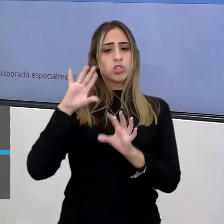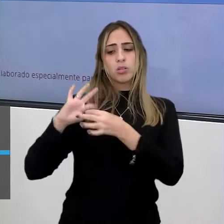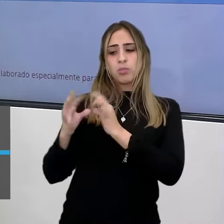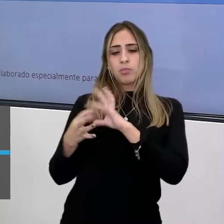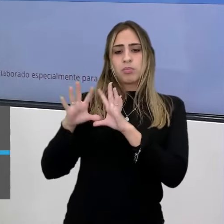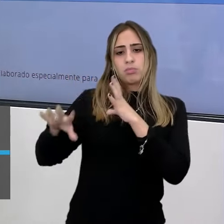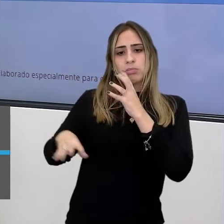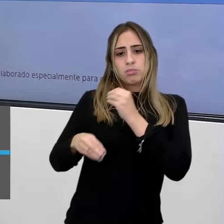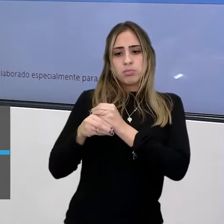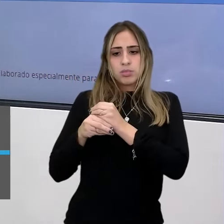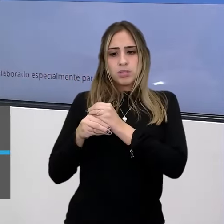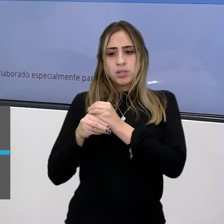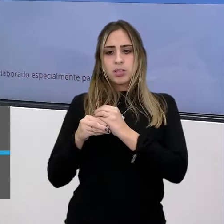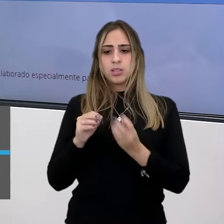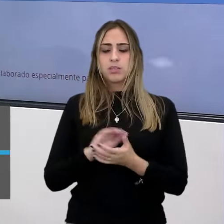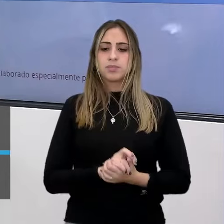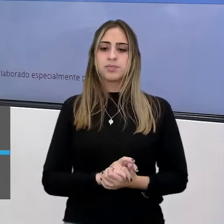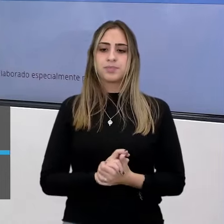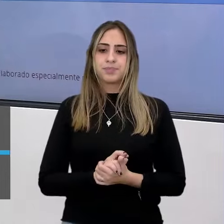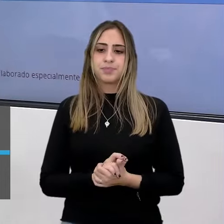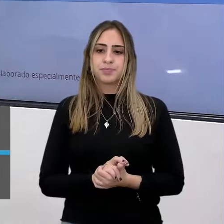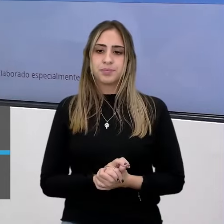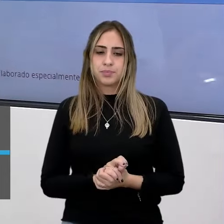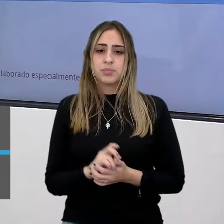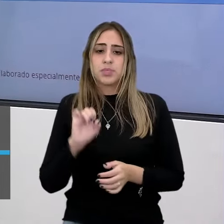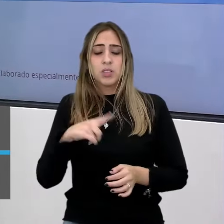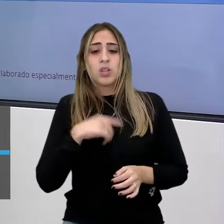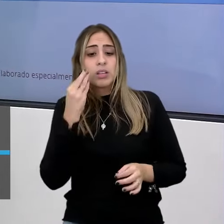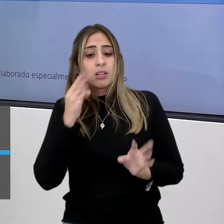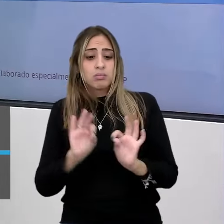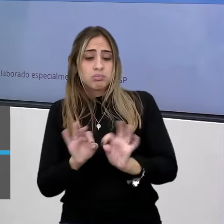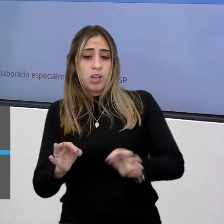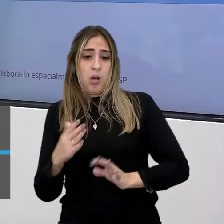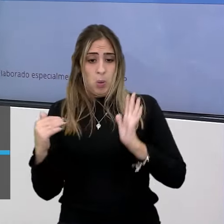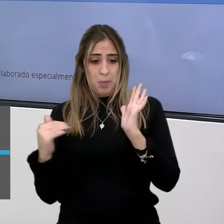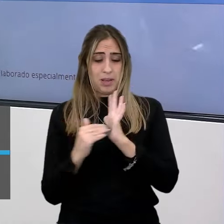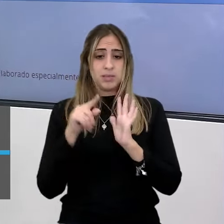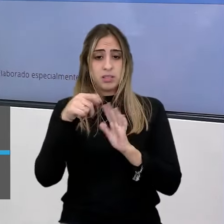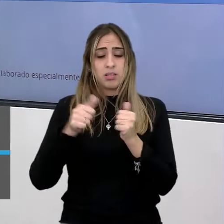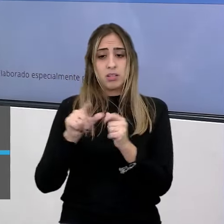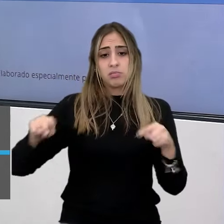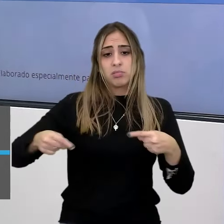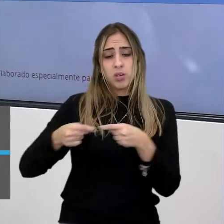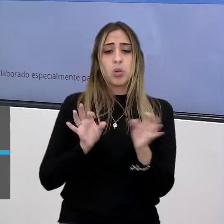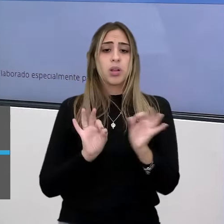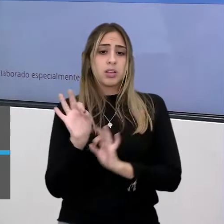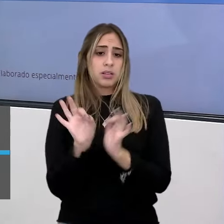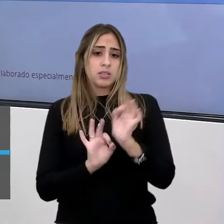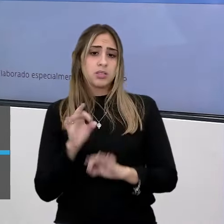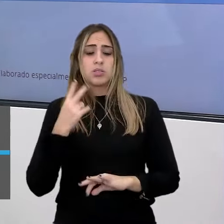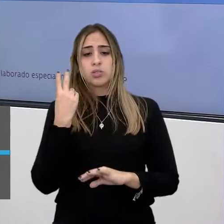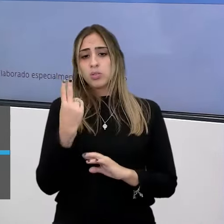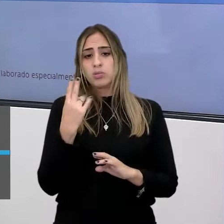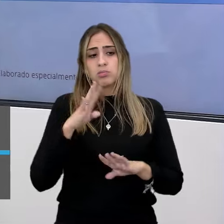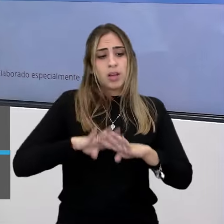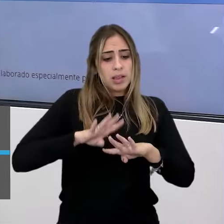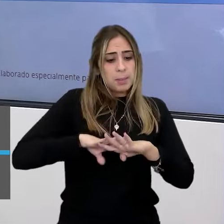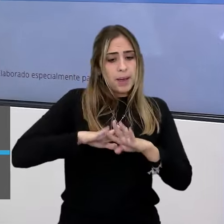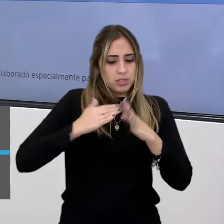chamada dodecafonismo que se eu for tentar simplificar aqui é o máximo ela está ligada a uma organização de 12 notas